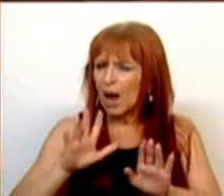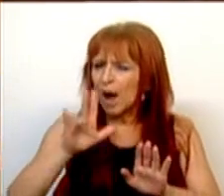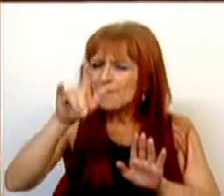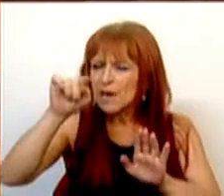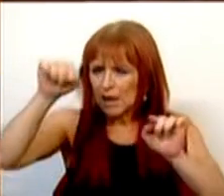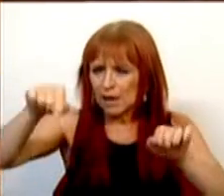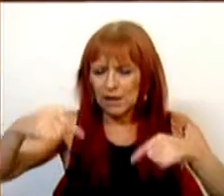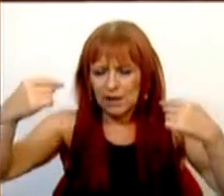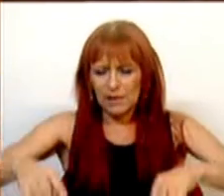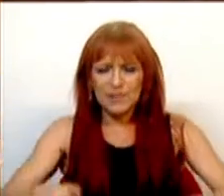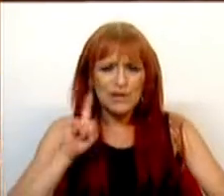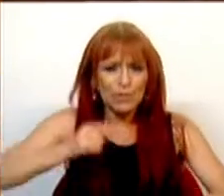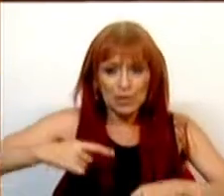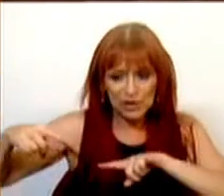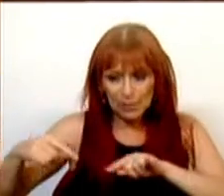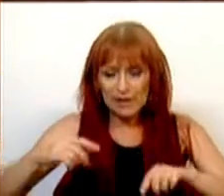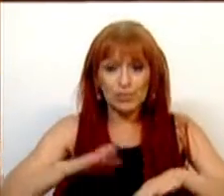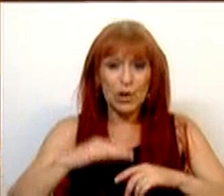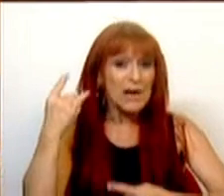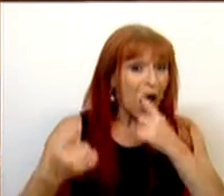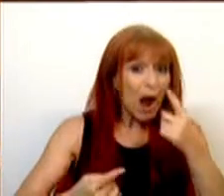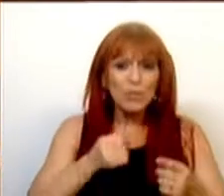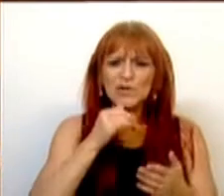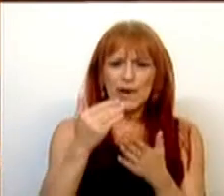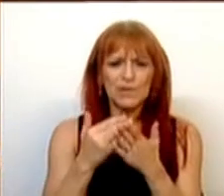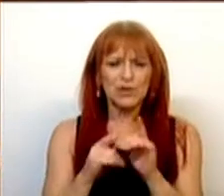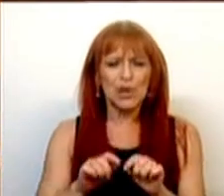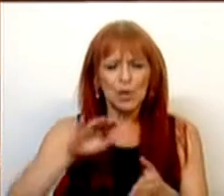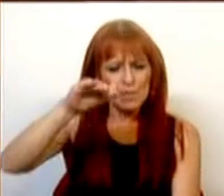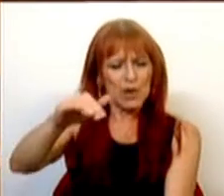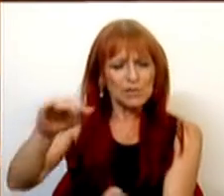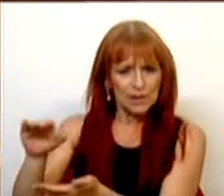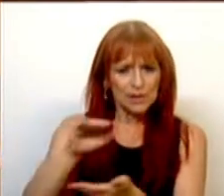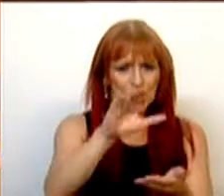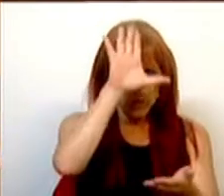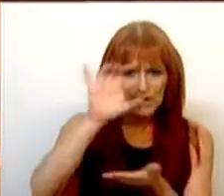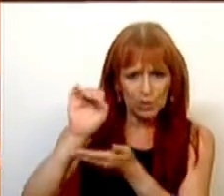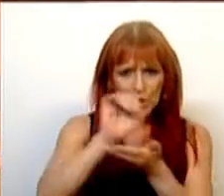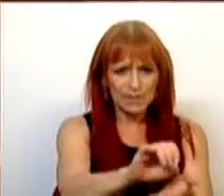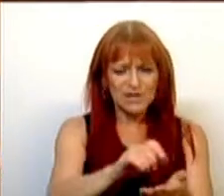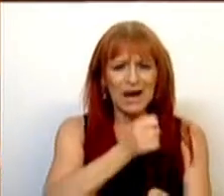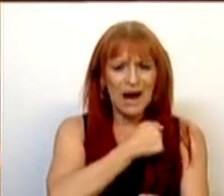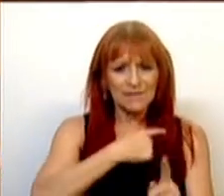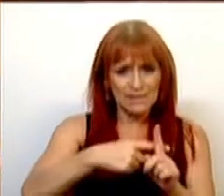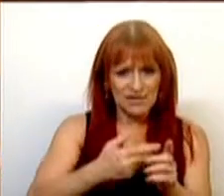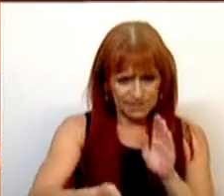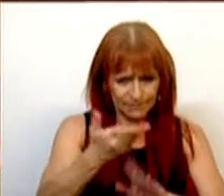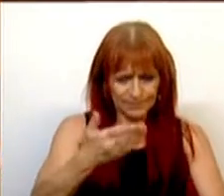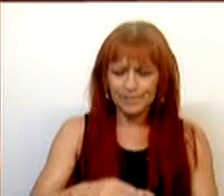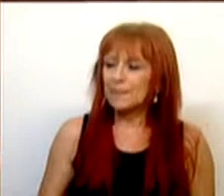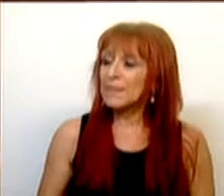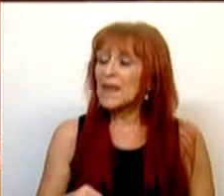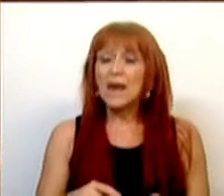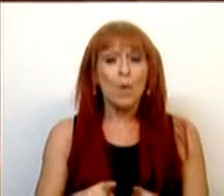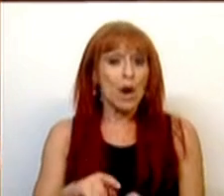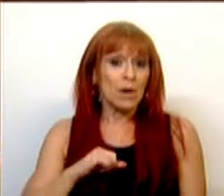amanhã de ter um importante debate sobre algumas destas medidas no pacote apresentado pelo Governo de Mais Habitação. Como